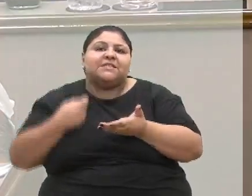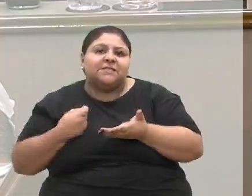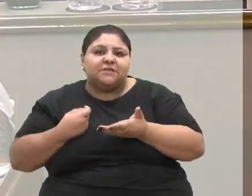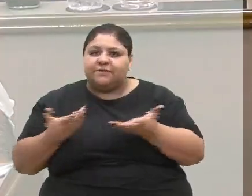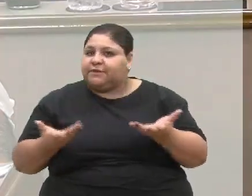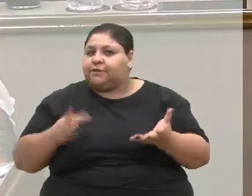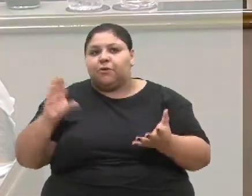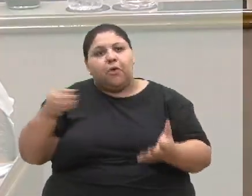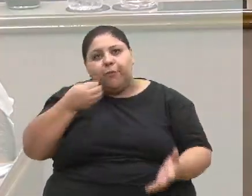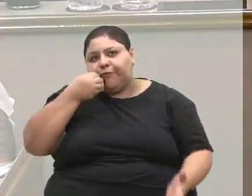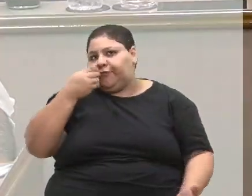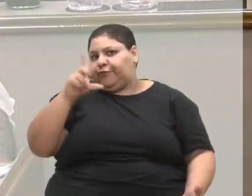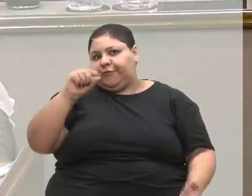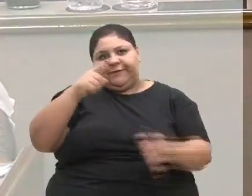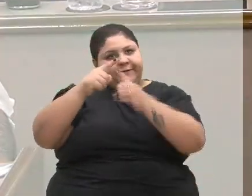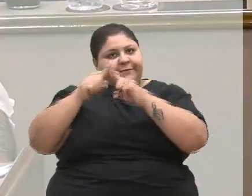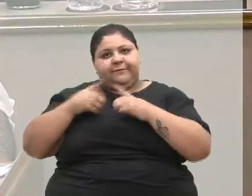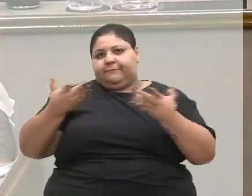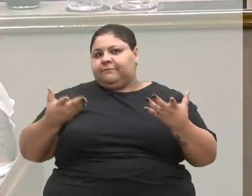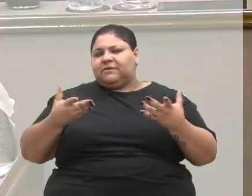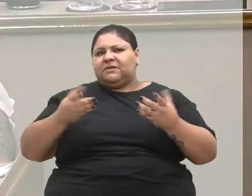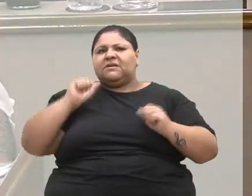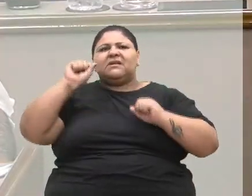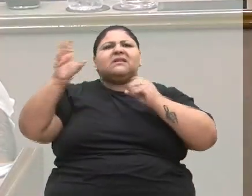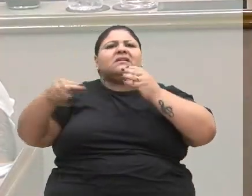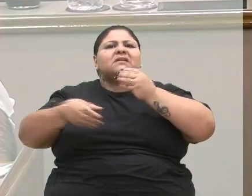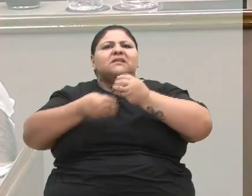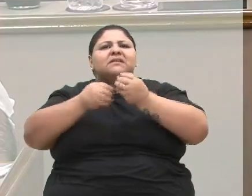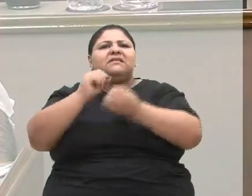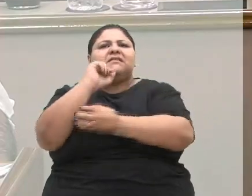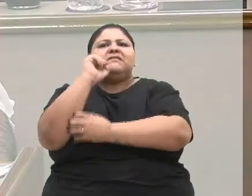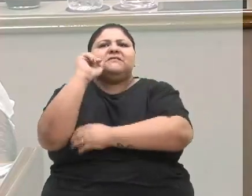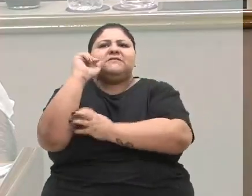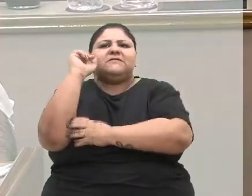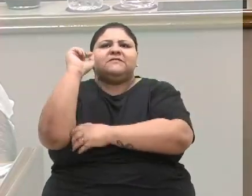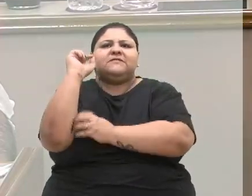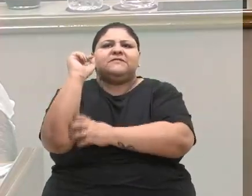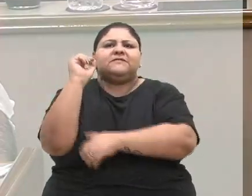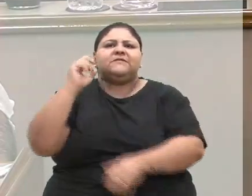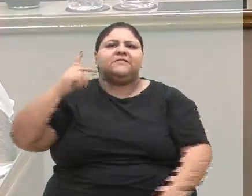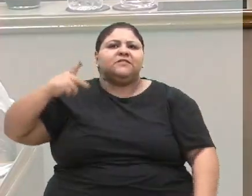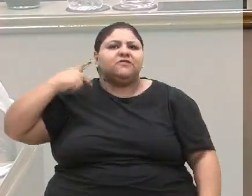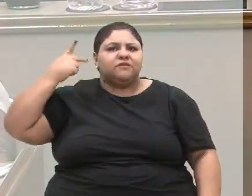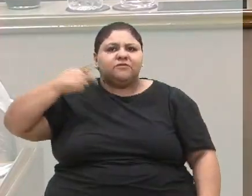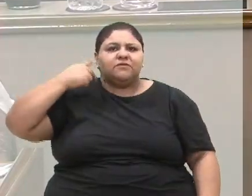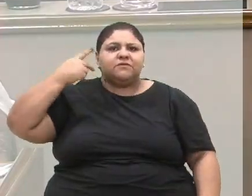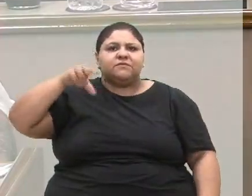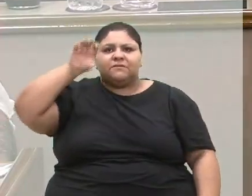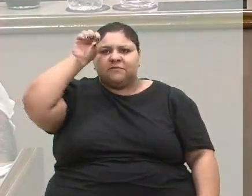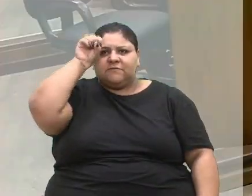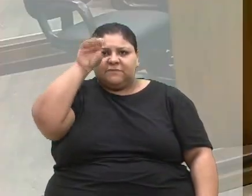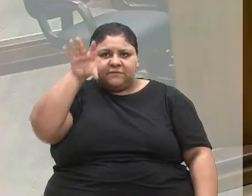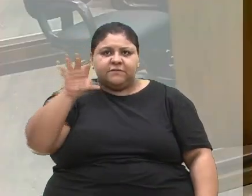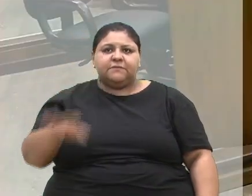com certeza. Quem é que pediu a parte? Vereador Fiuza. Vereador Fiuza.